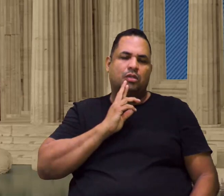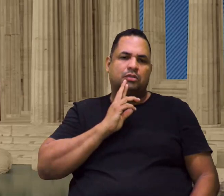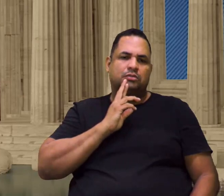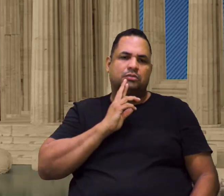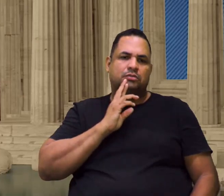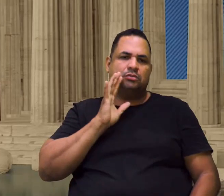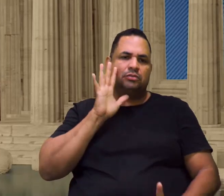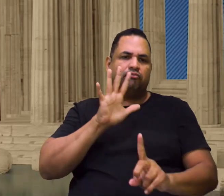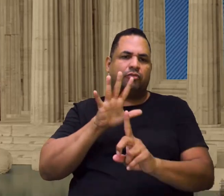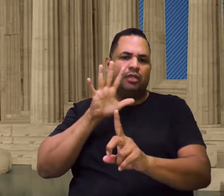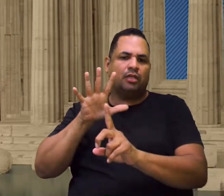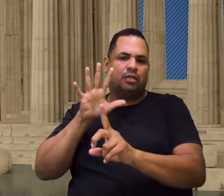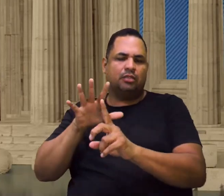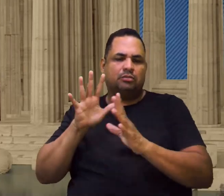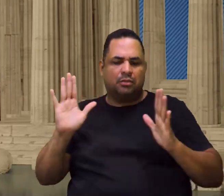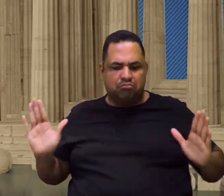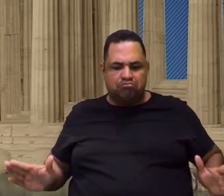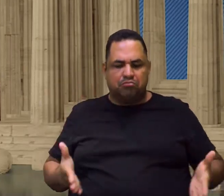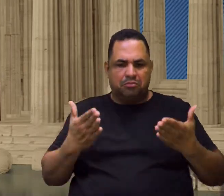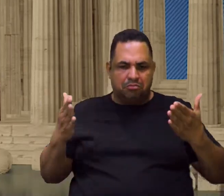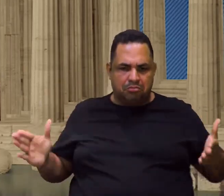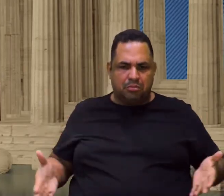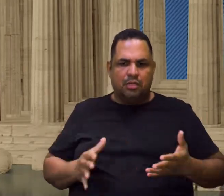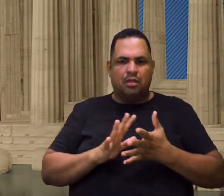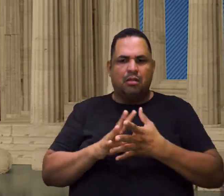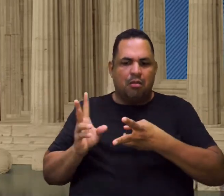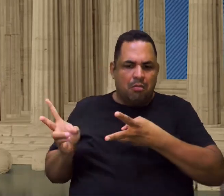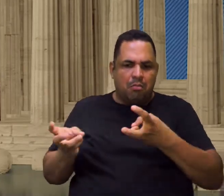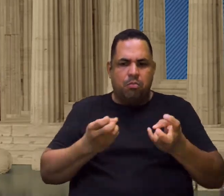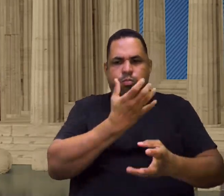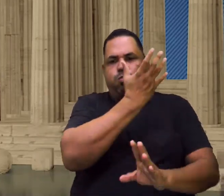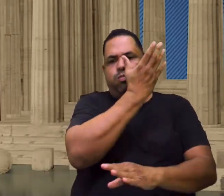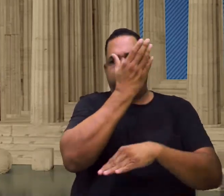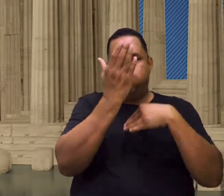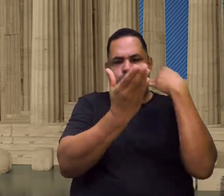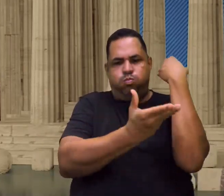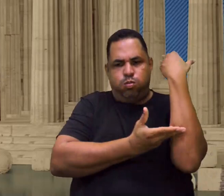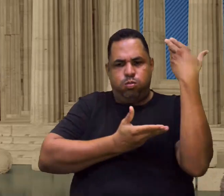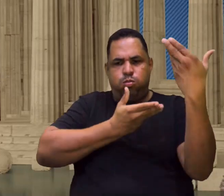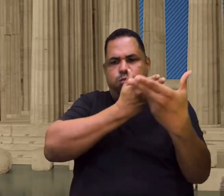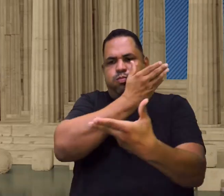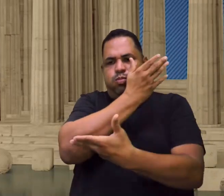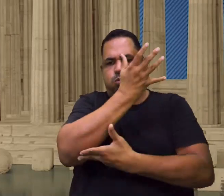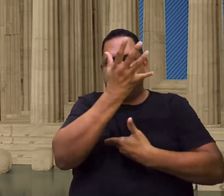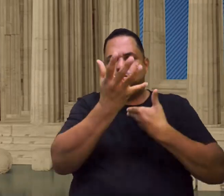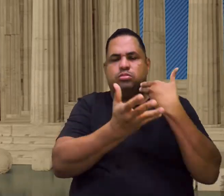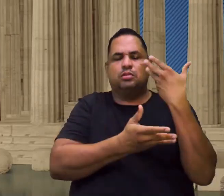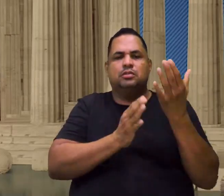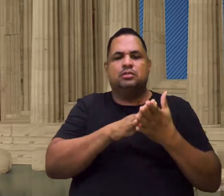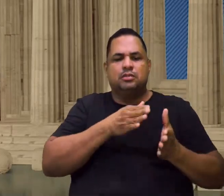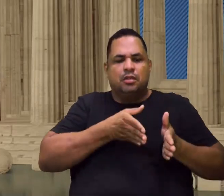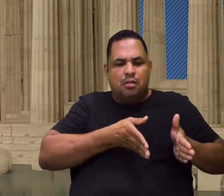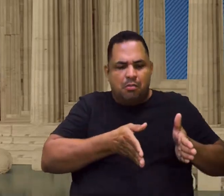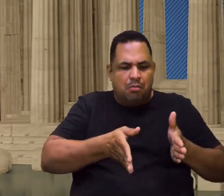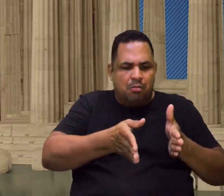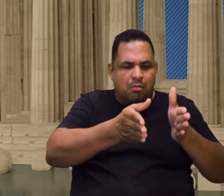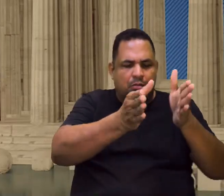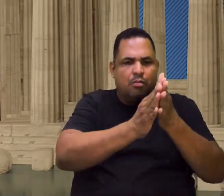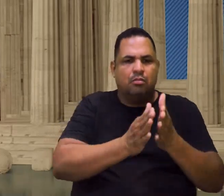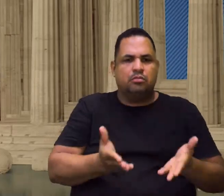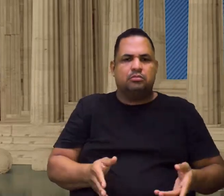se incentivava a exploração, né? A questão das terras foram doadas ao longo das margens e o entorno